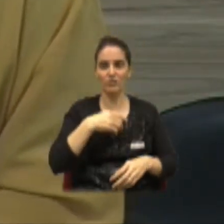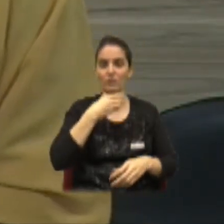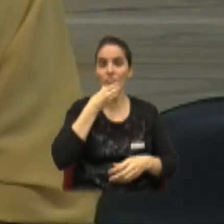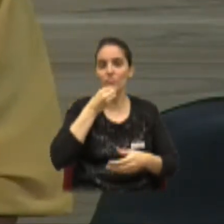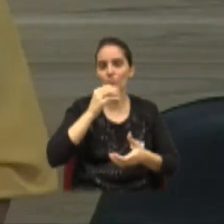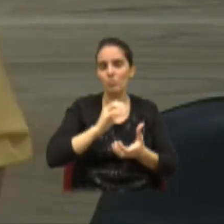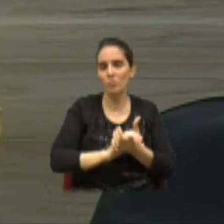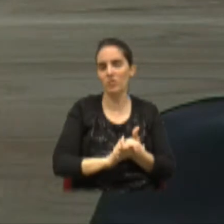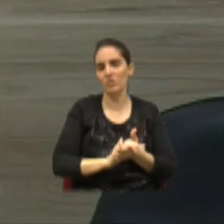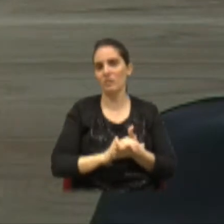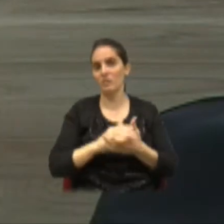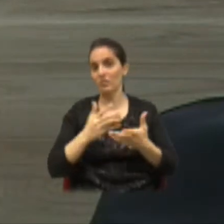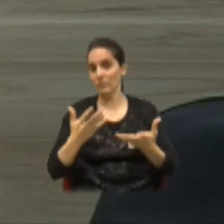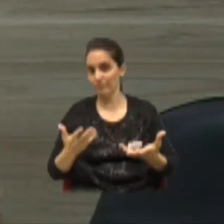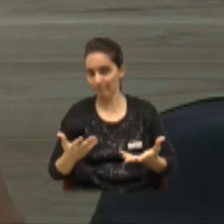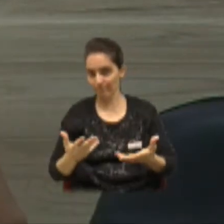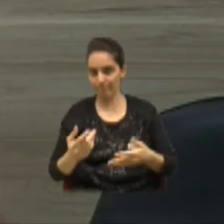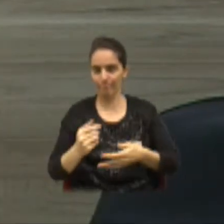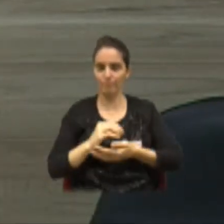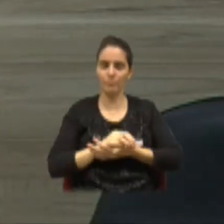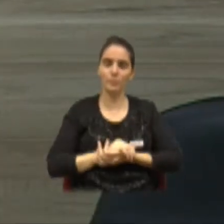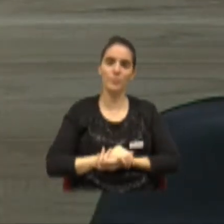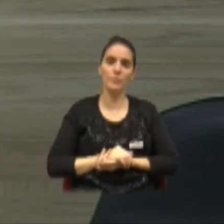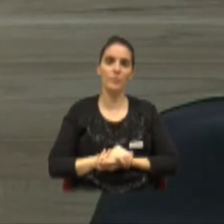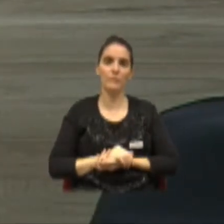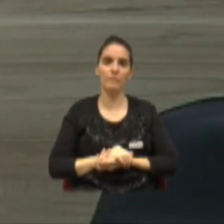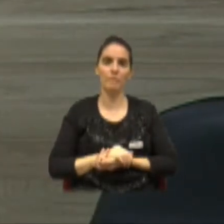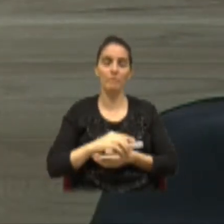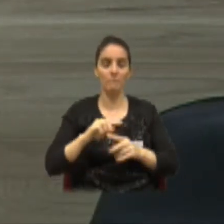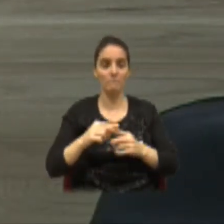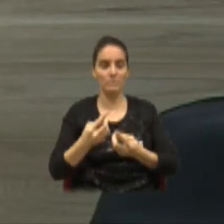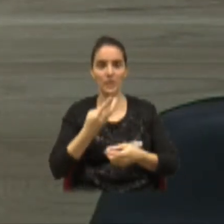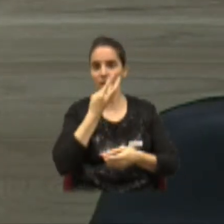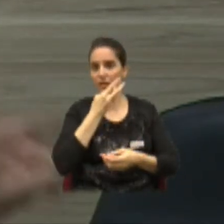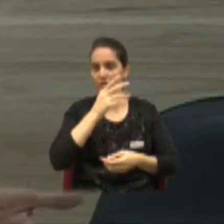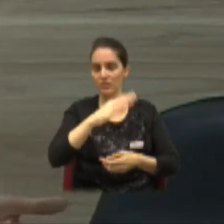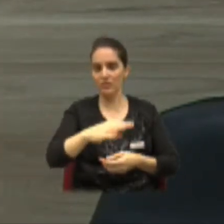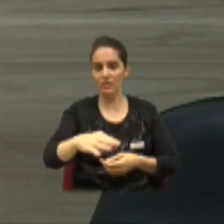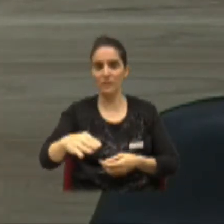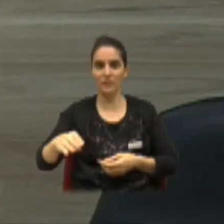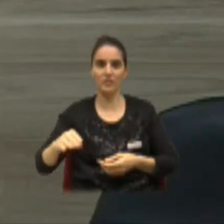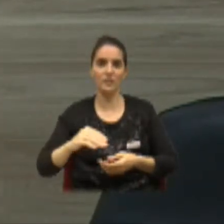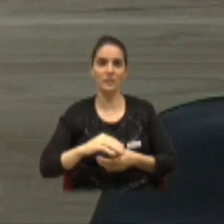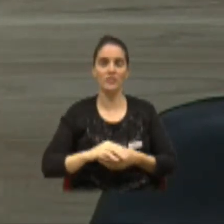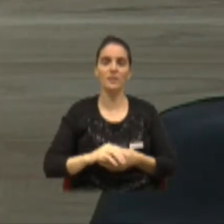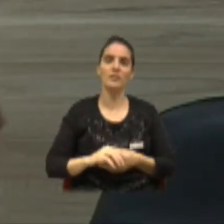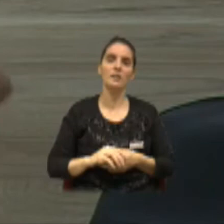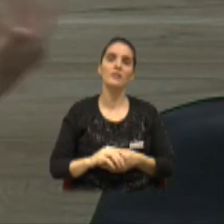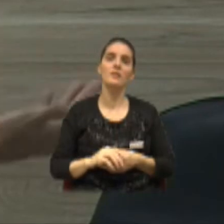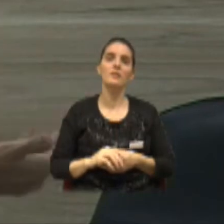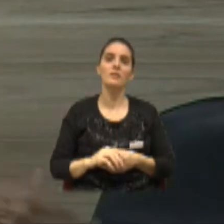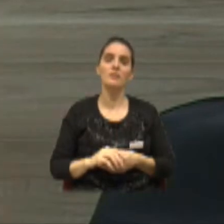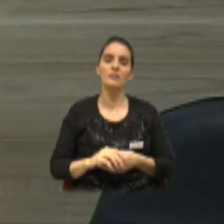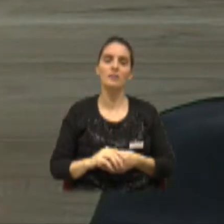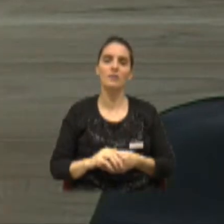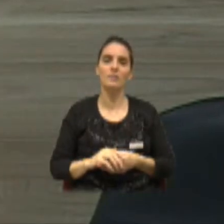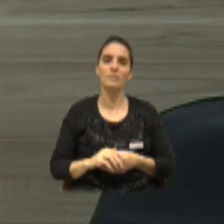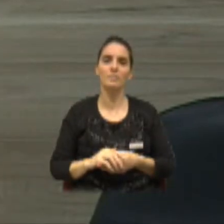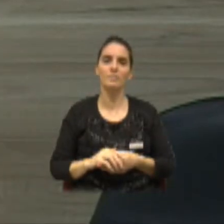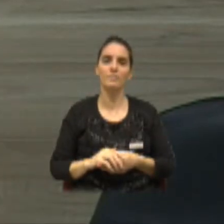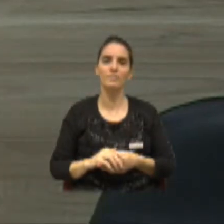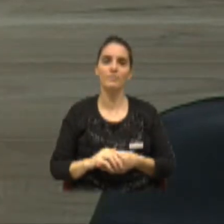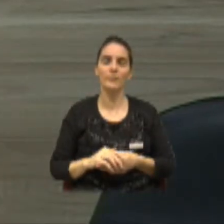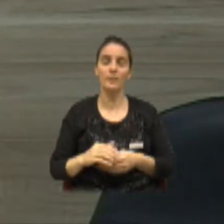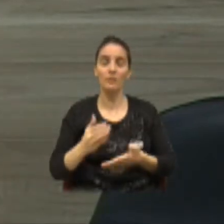não conseguindo o intento, acaba fazendo com que essa criança seja um ponto de desavença a